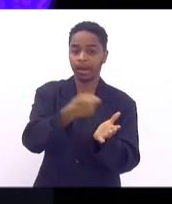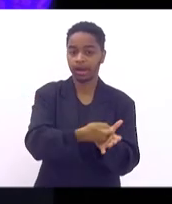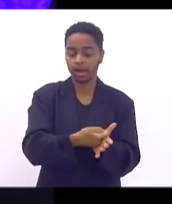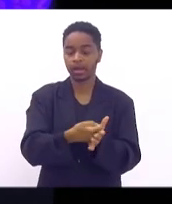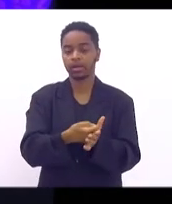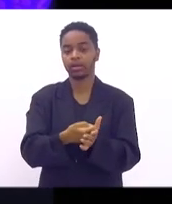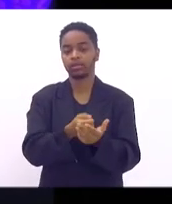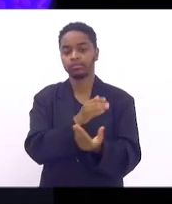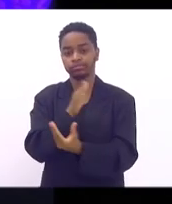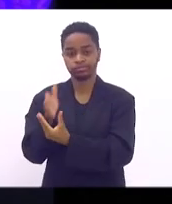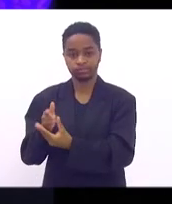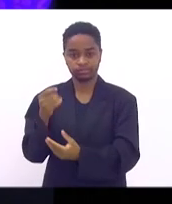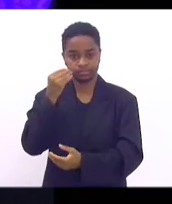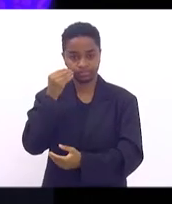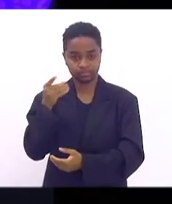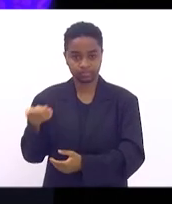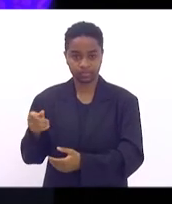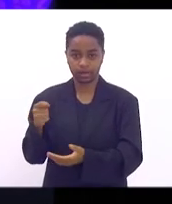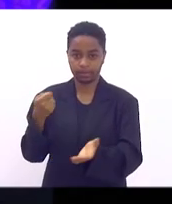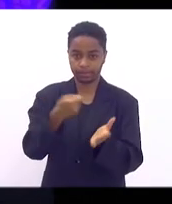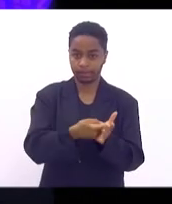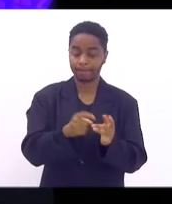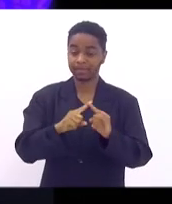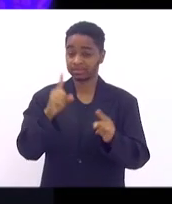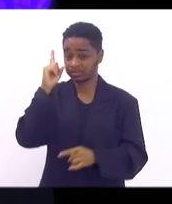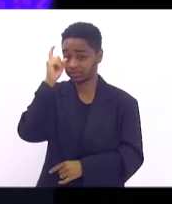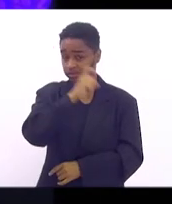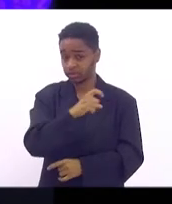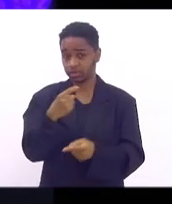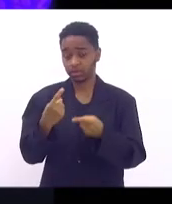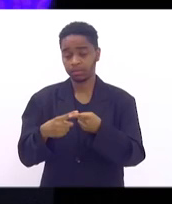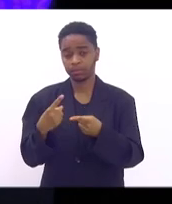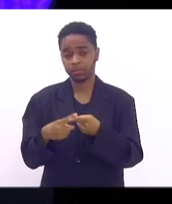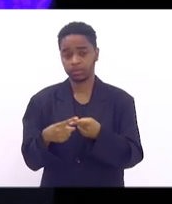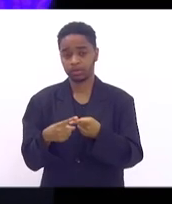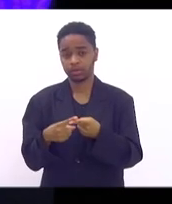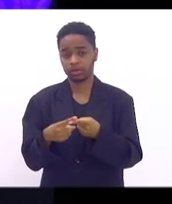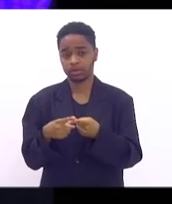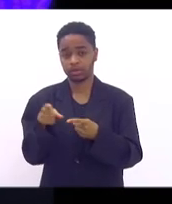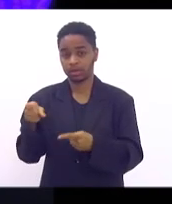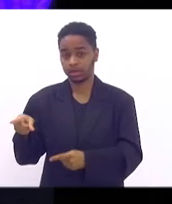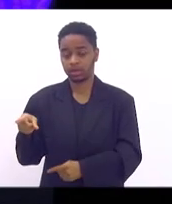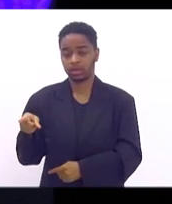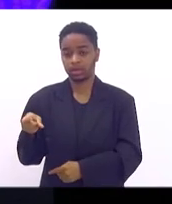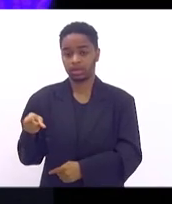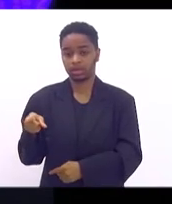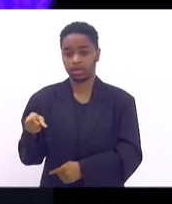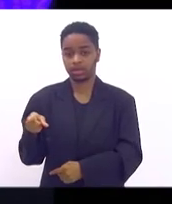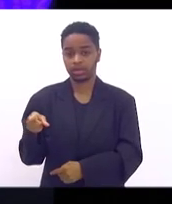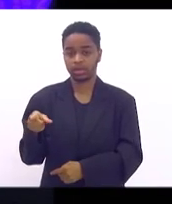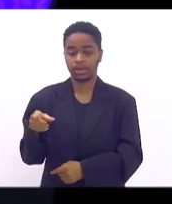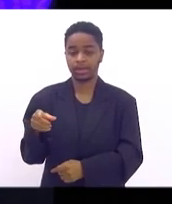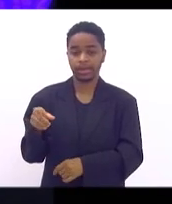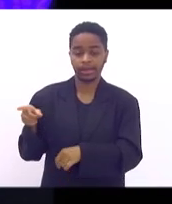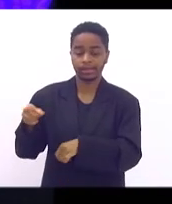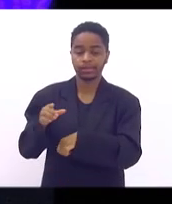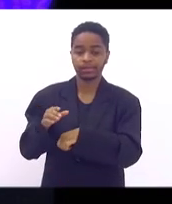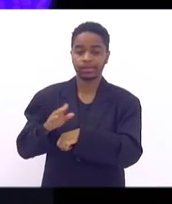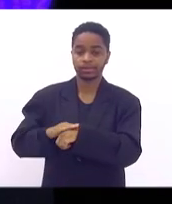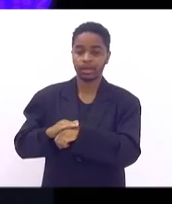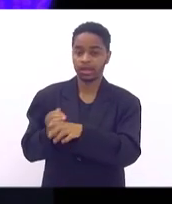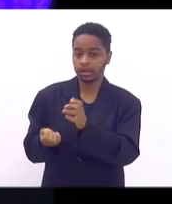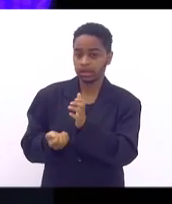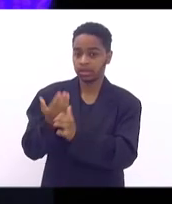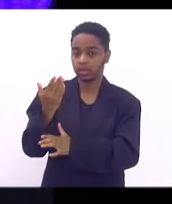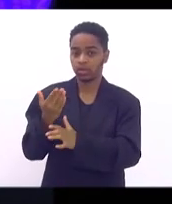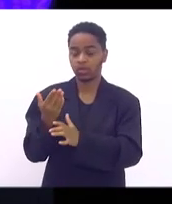Né, aí esse caso é um caso muito difícil, porque... Como ele não fez o perfil, foi difícil identificar, né, que